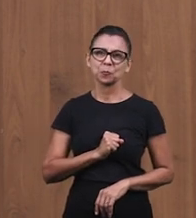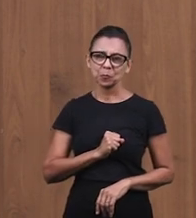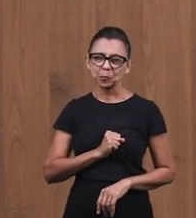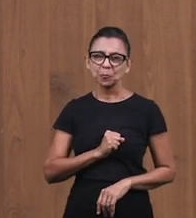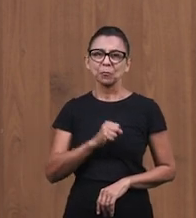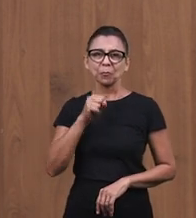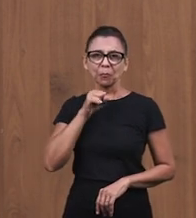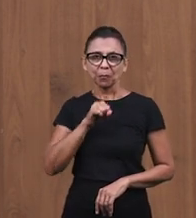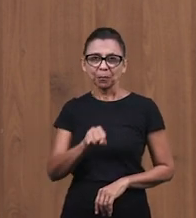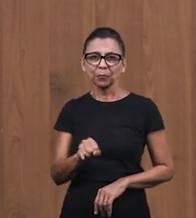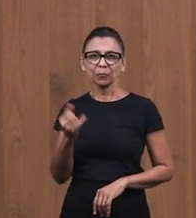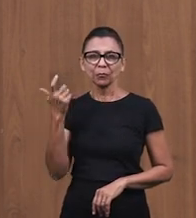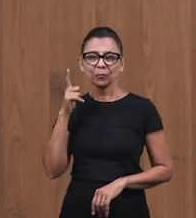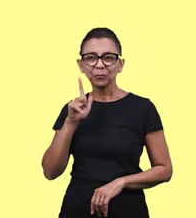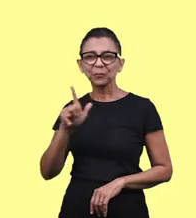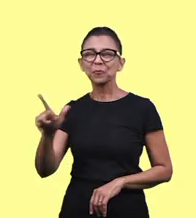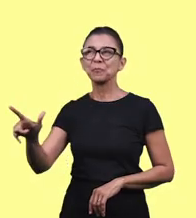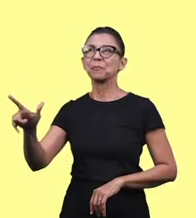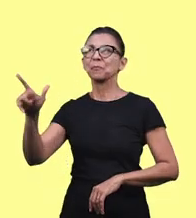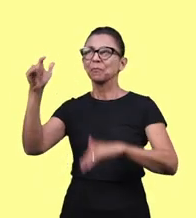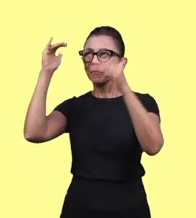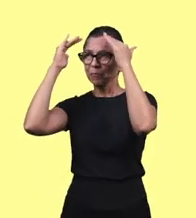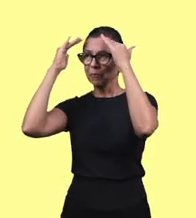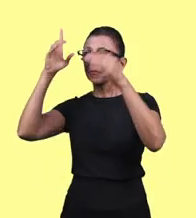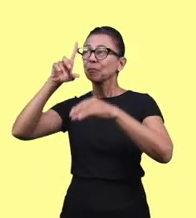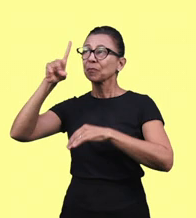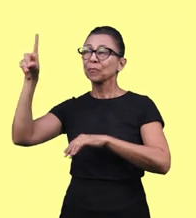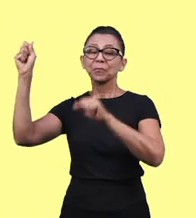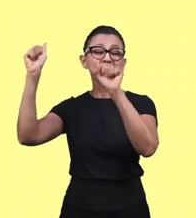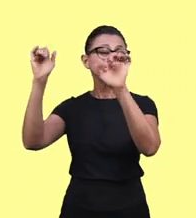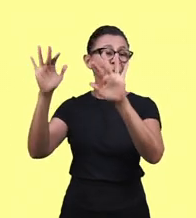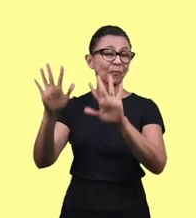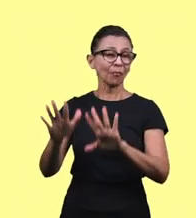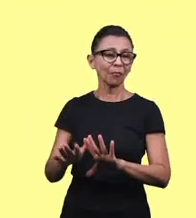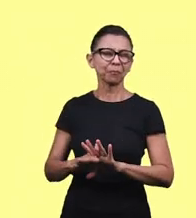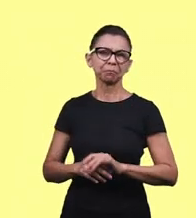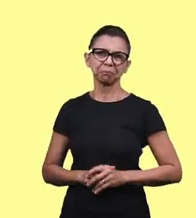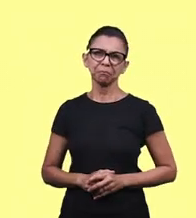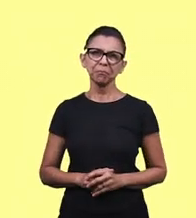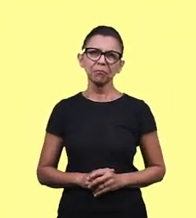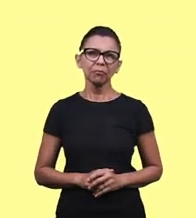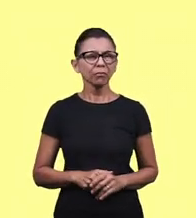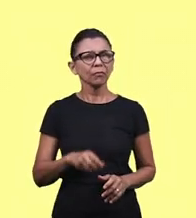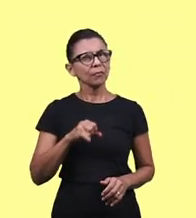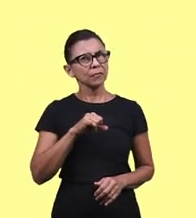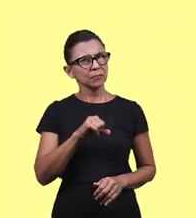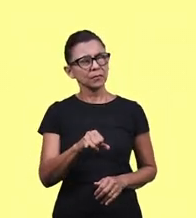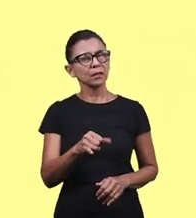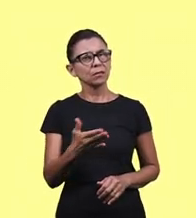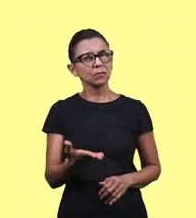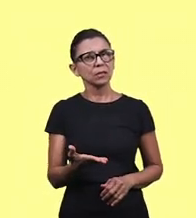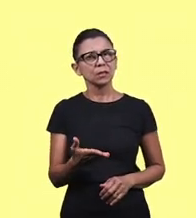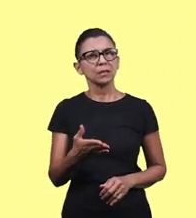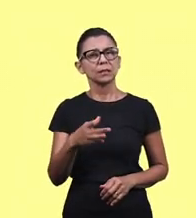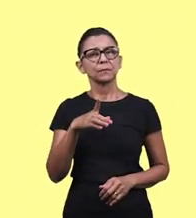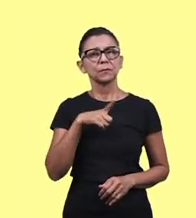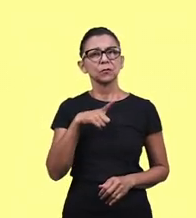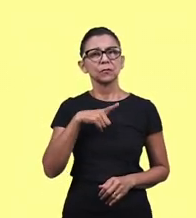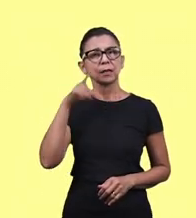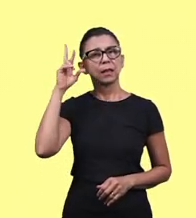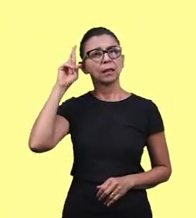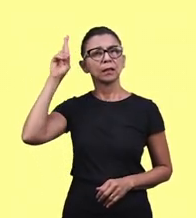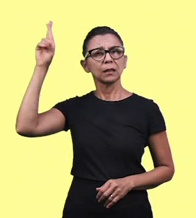nos abençoar e nós vamos achar graça diante das pessoas que estão perto de nós. Sejam com nossos professores na escola, na igreja, na